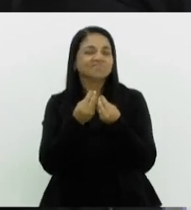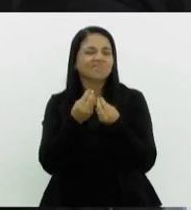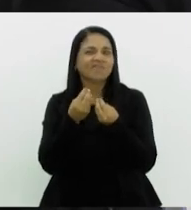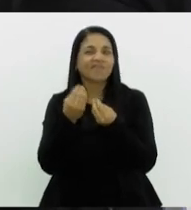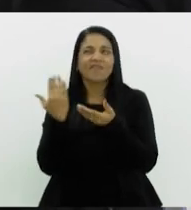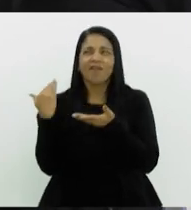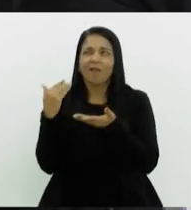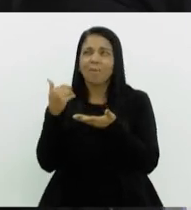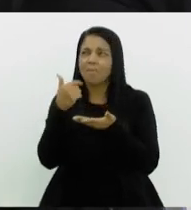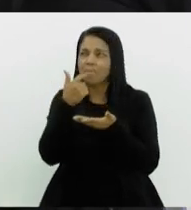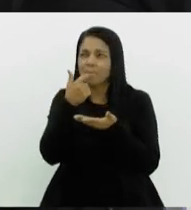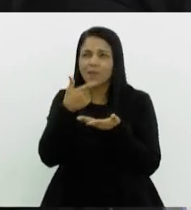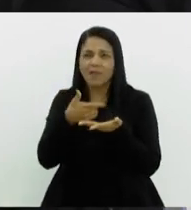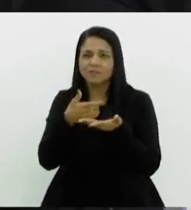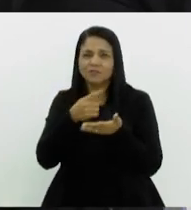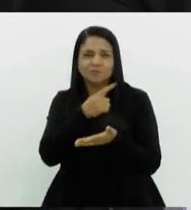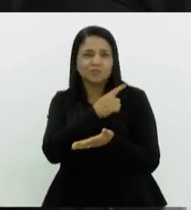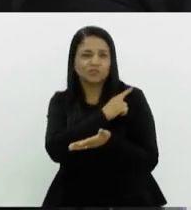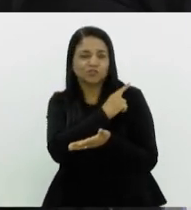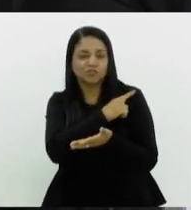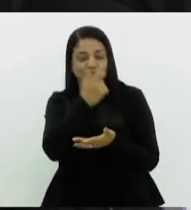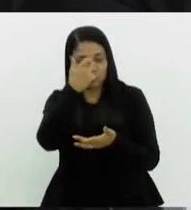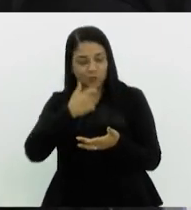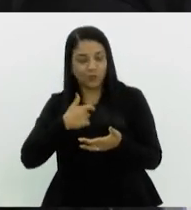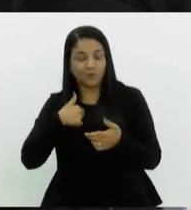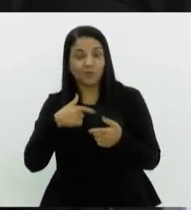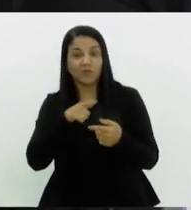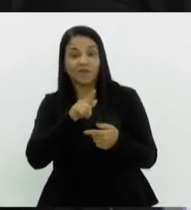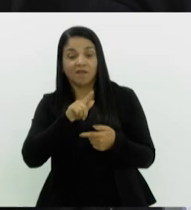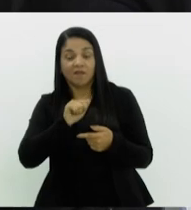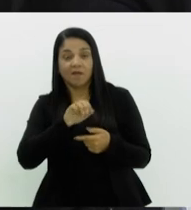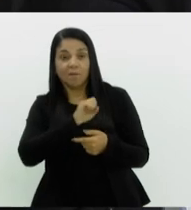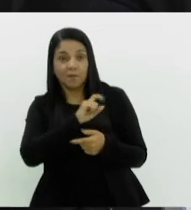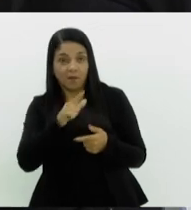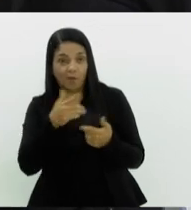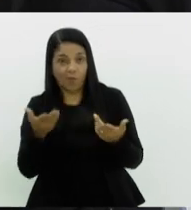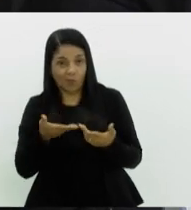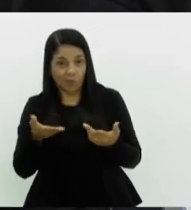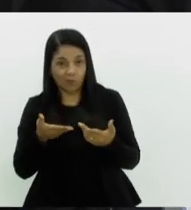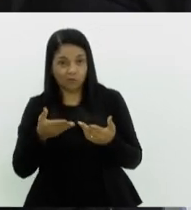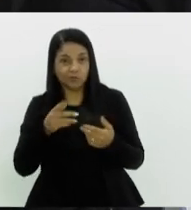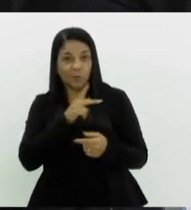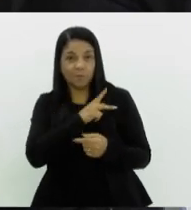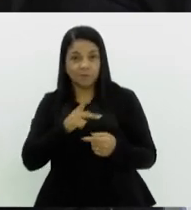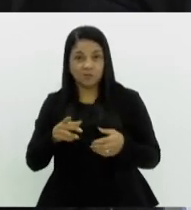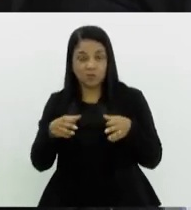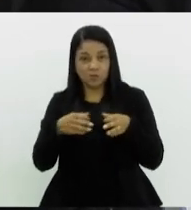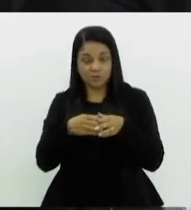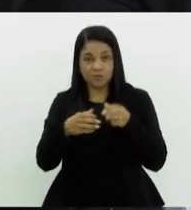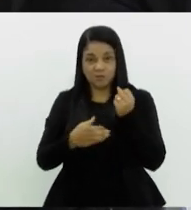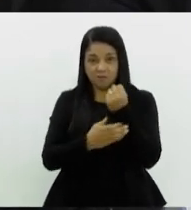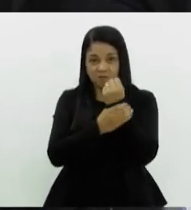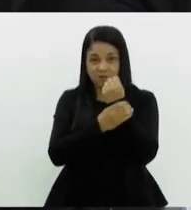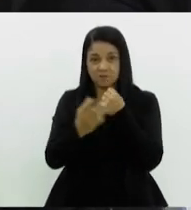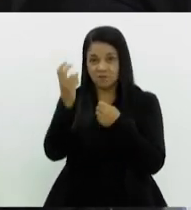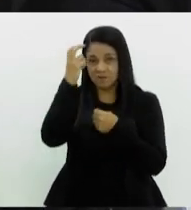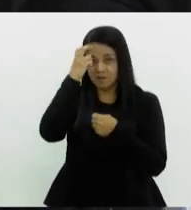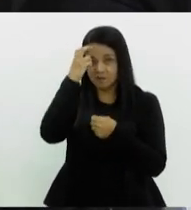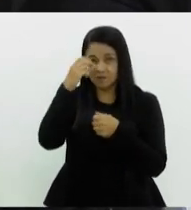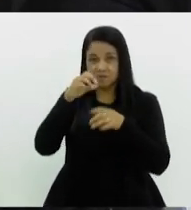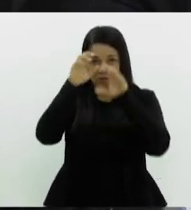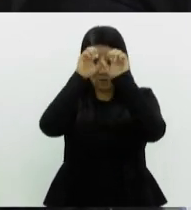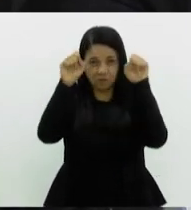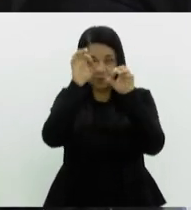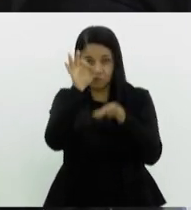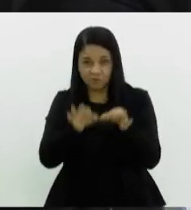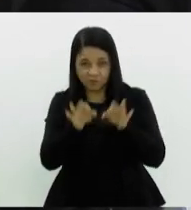agora, praticamente, na minha gestão. O Gabriel hoje, ele preside o Comitê de Segurança e Inteligência do Tribunal